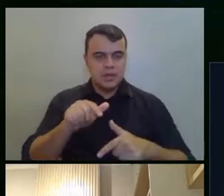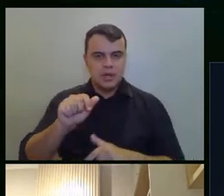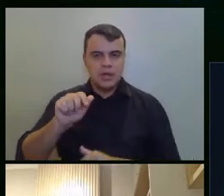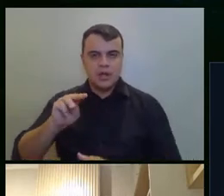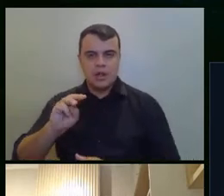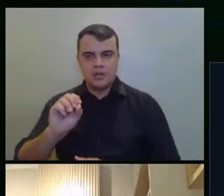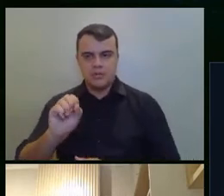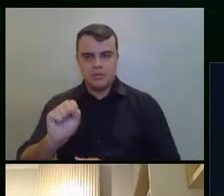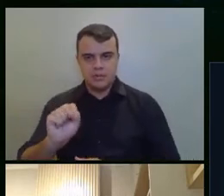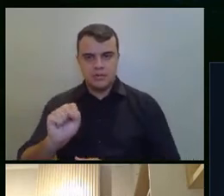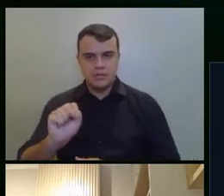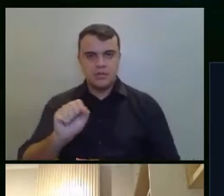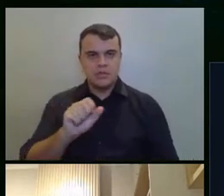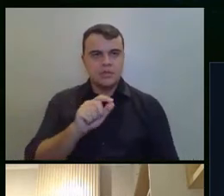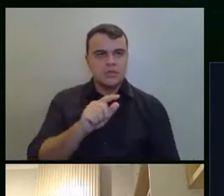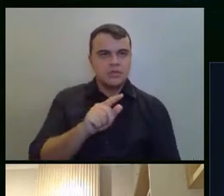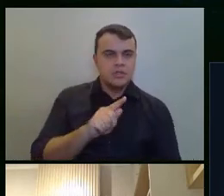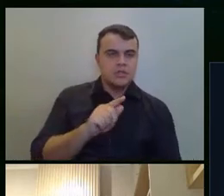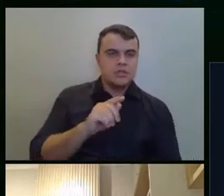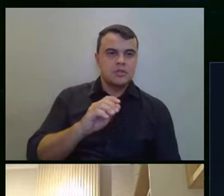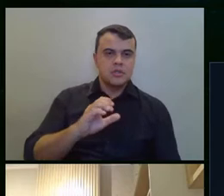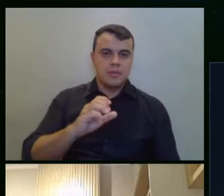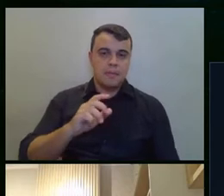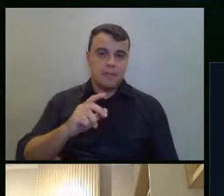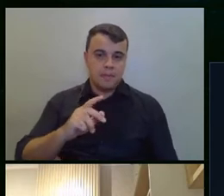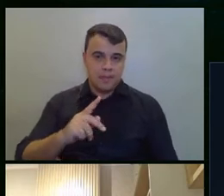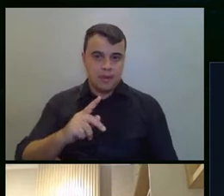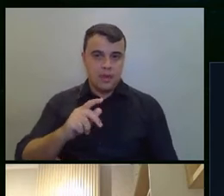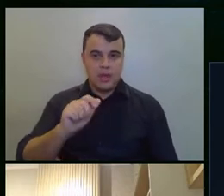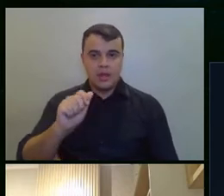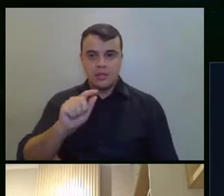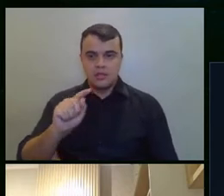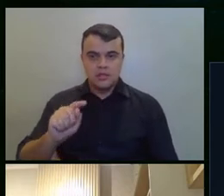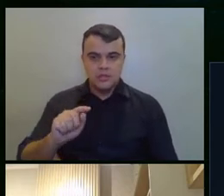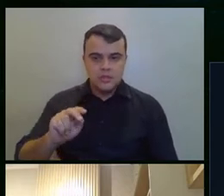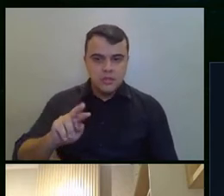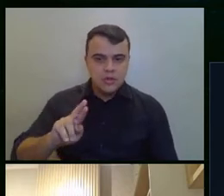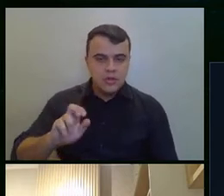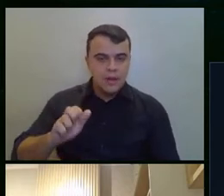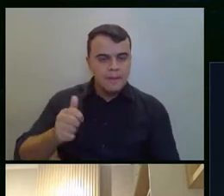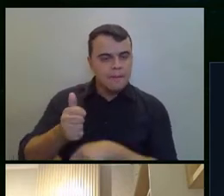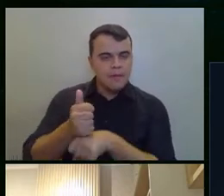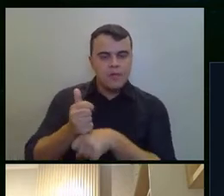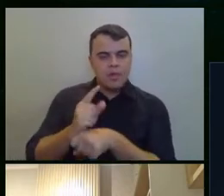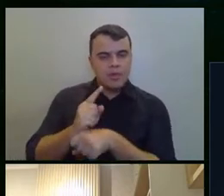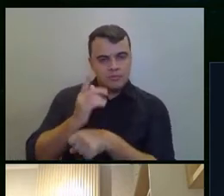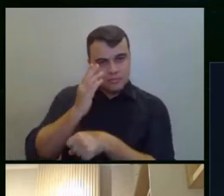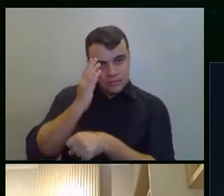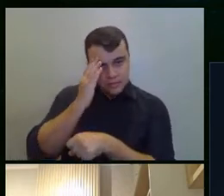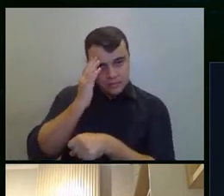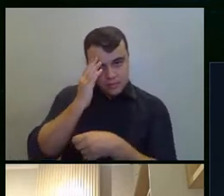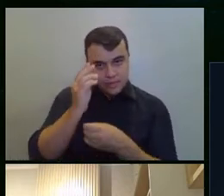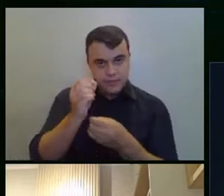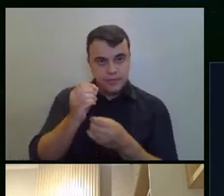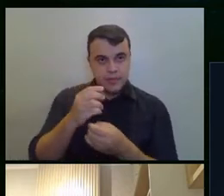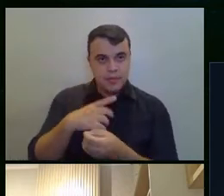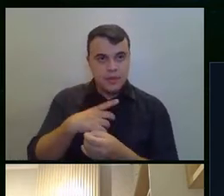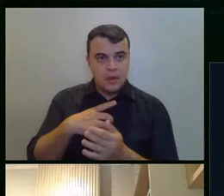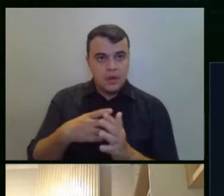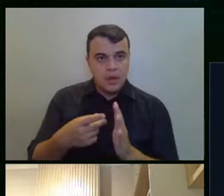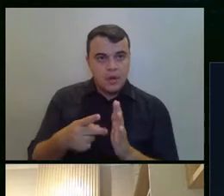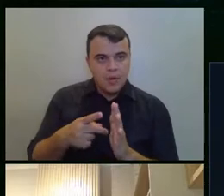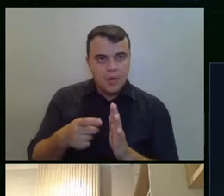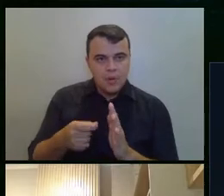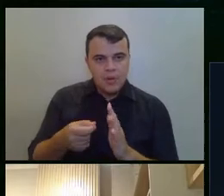ou gcp ou Agile normalmente os profissionais Eles não sabem muito o Core sabe então assim